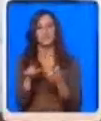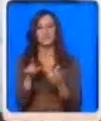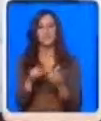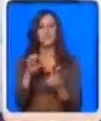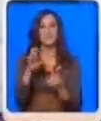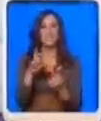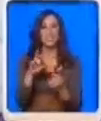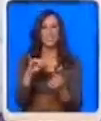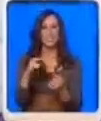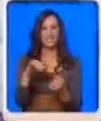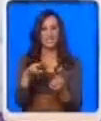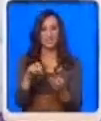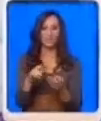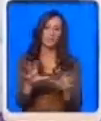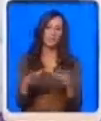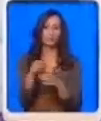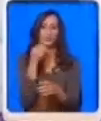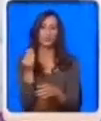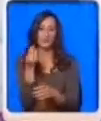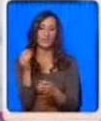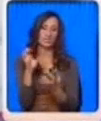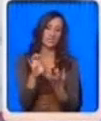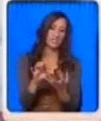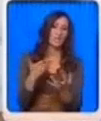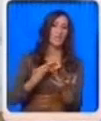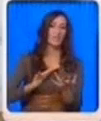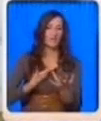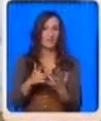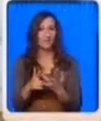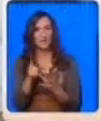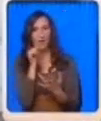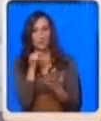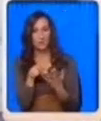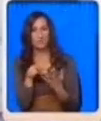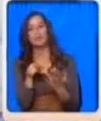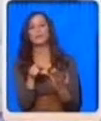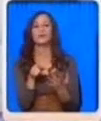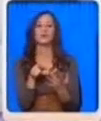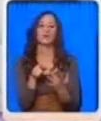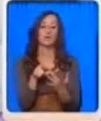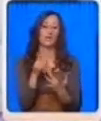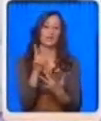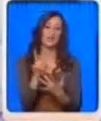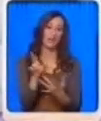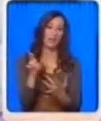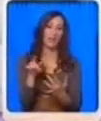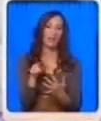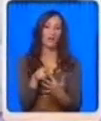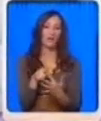Cristina Aurélio, depois há o grupo de jovens. Cristina Aurélio, o David Ventura, a Raquel Lourenço,